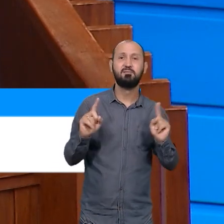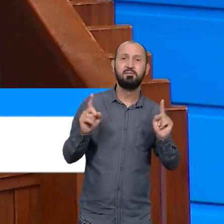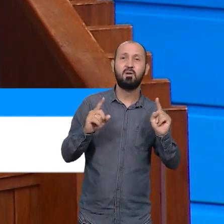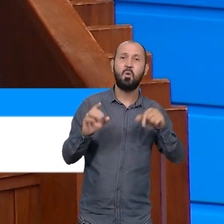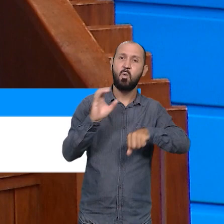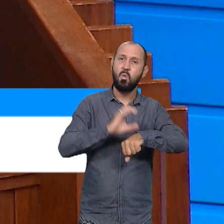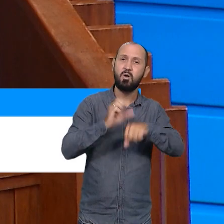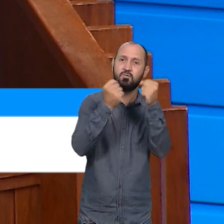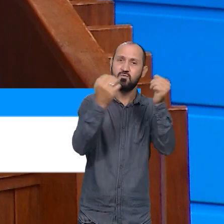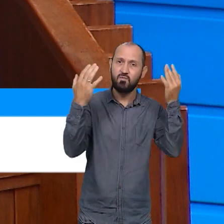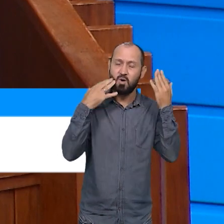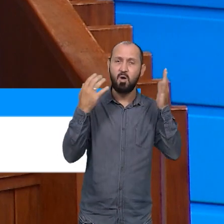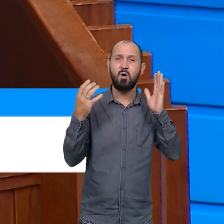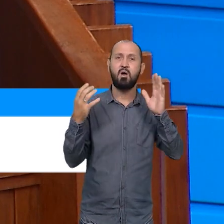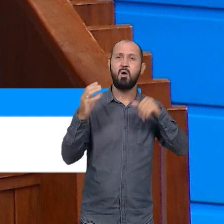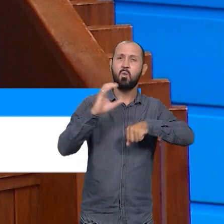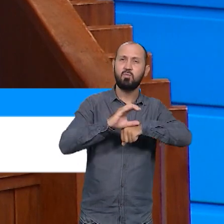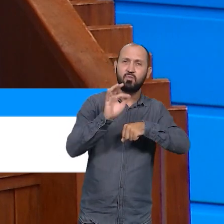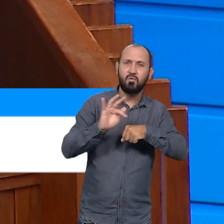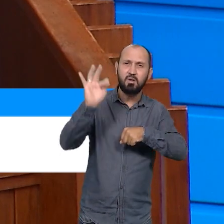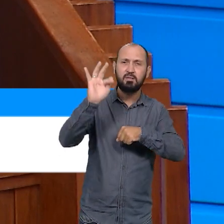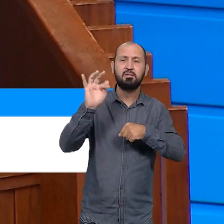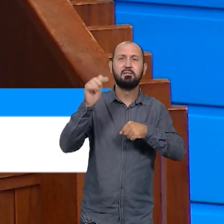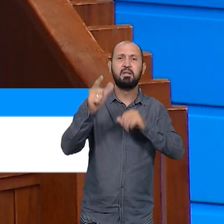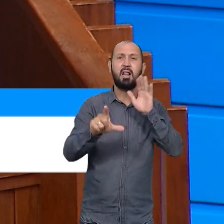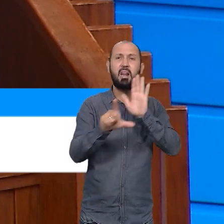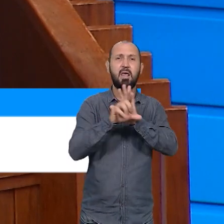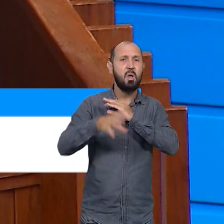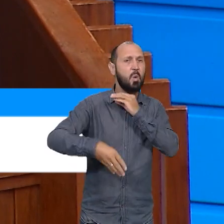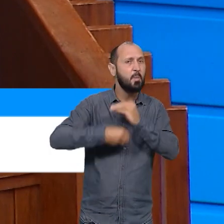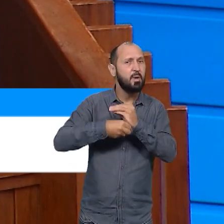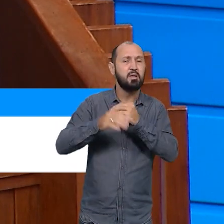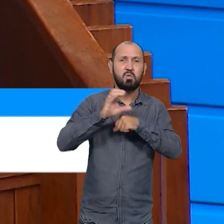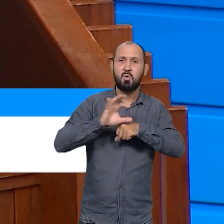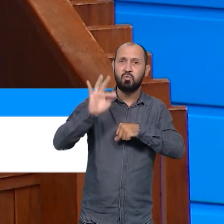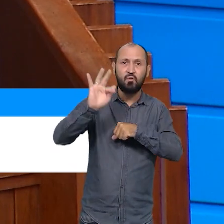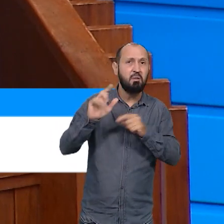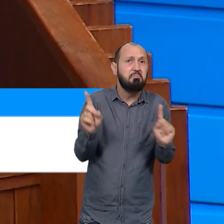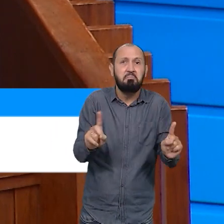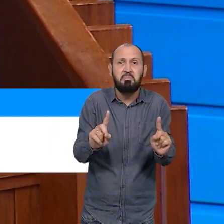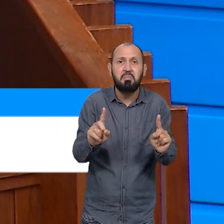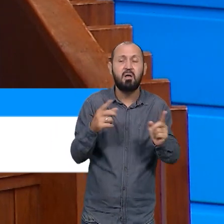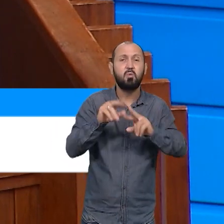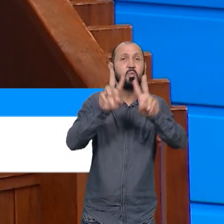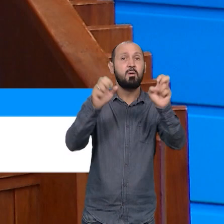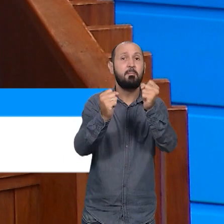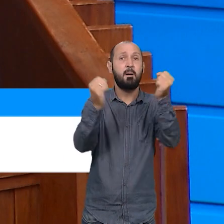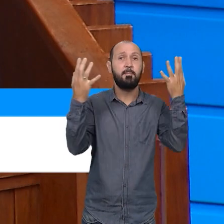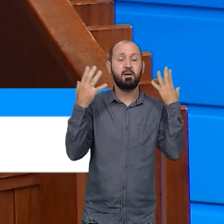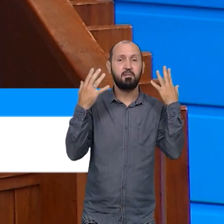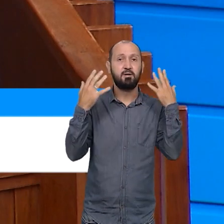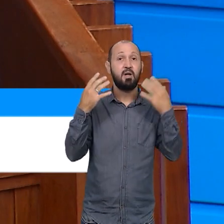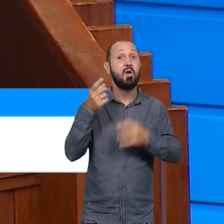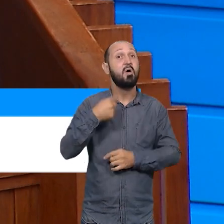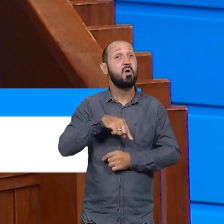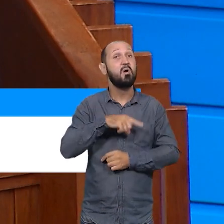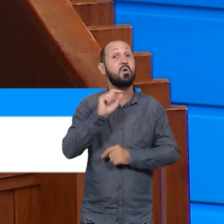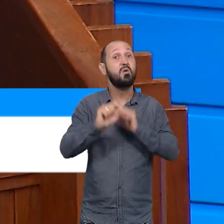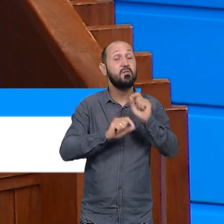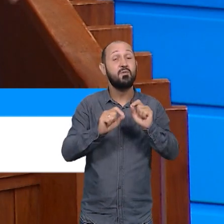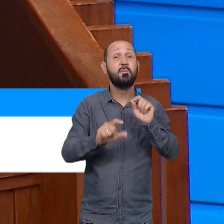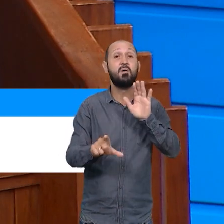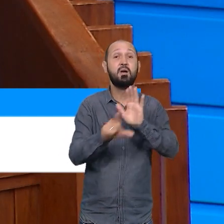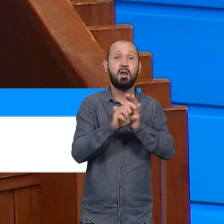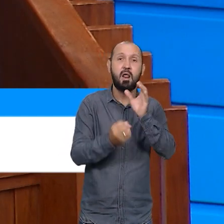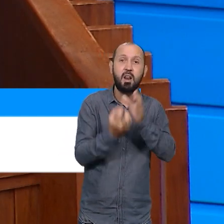maior. Código Florestal, Constituição Federal, nenhuma lei complementar da Constituição na área do meio ambiente.